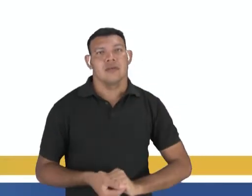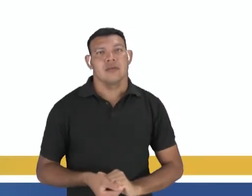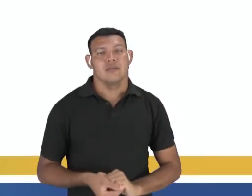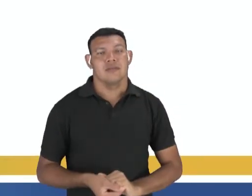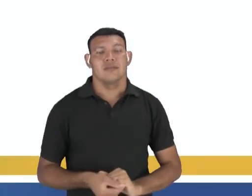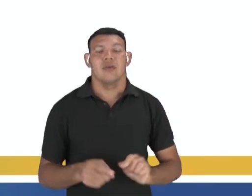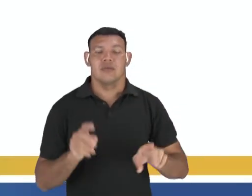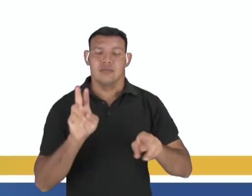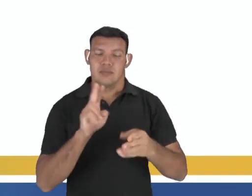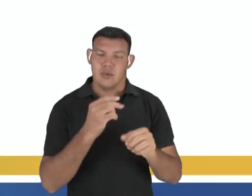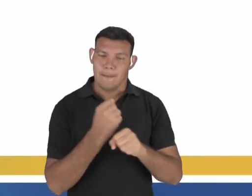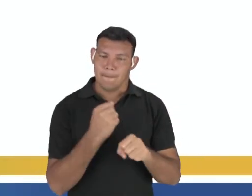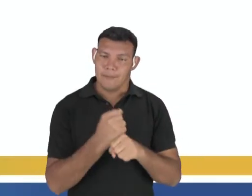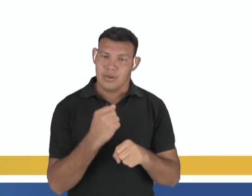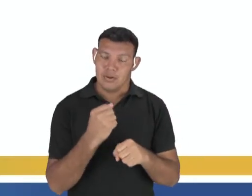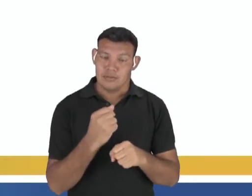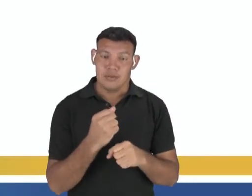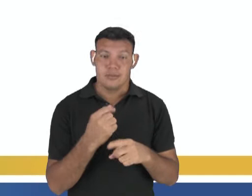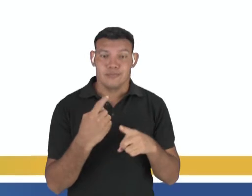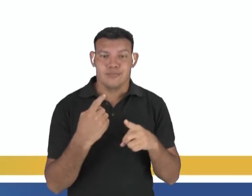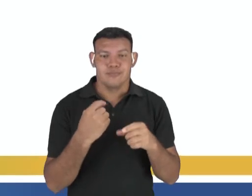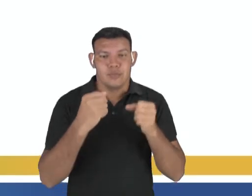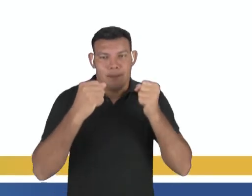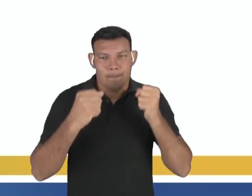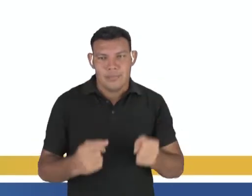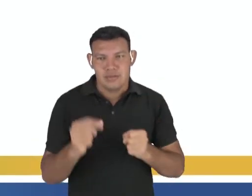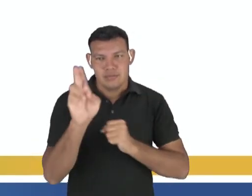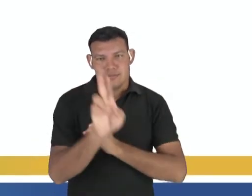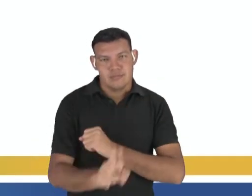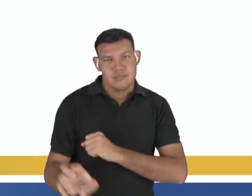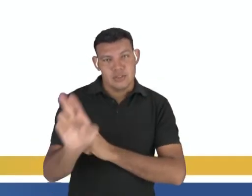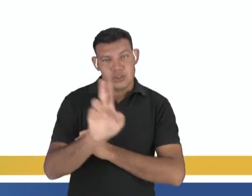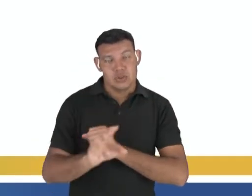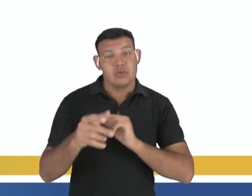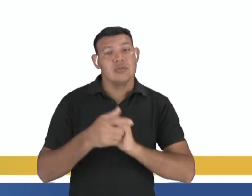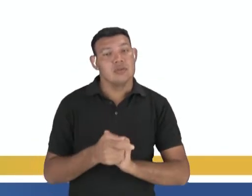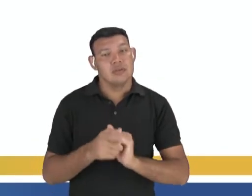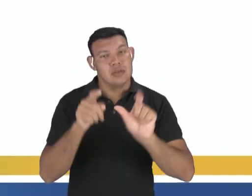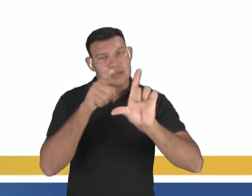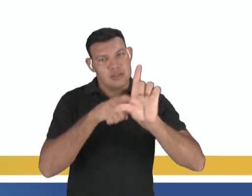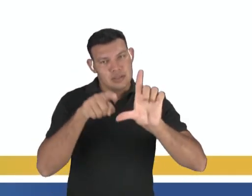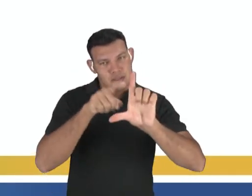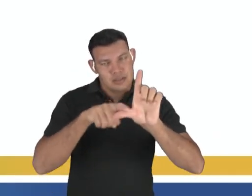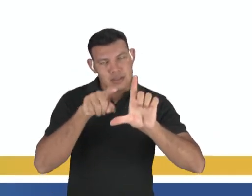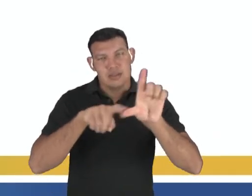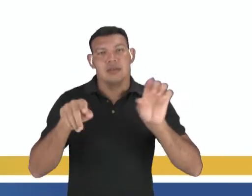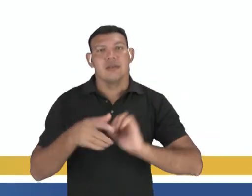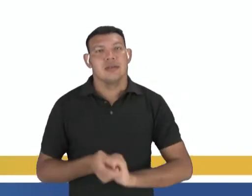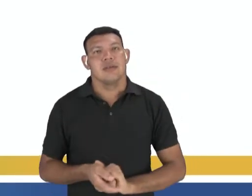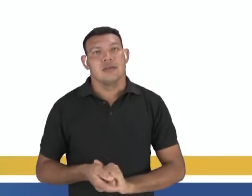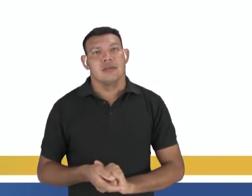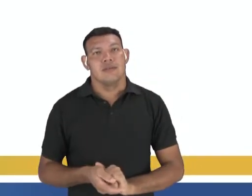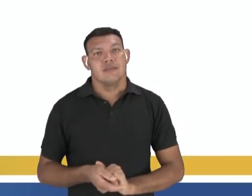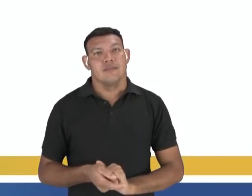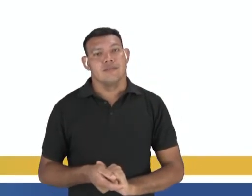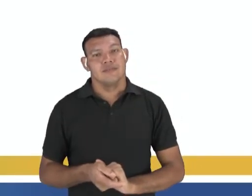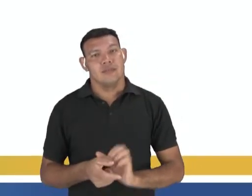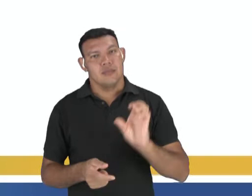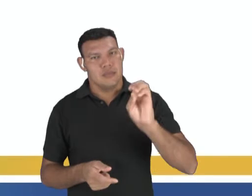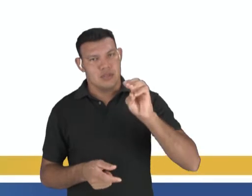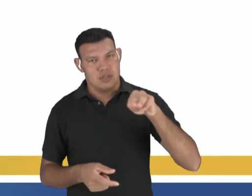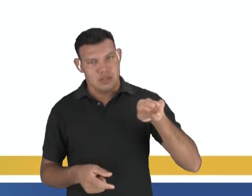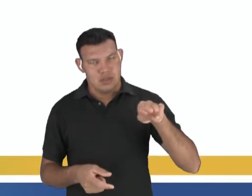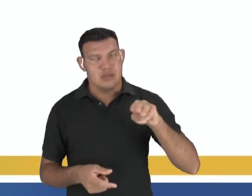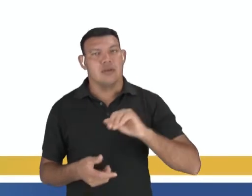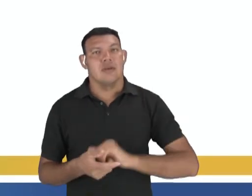centímetro. O centímetro, a palavra centi, né, vem da ideia de centésima parte, ou seja, o centímetro, 1